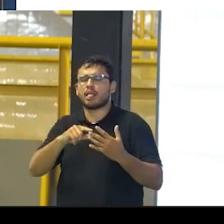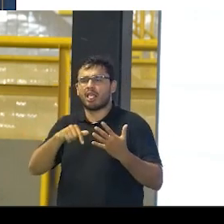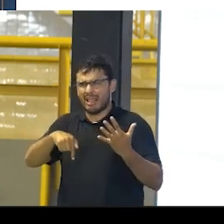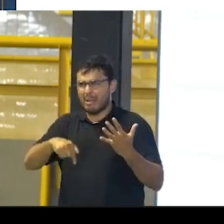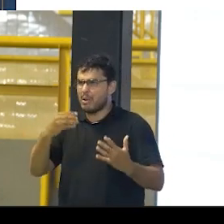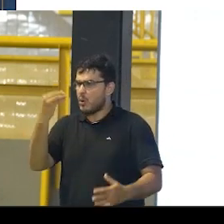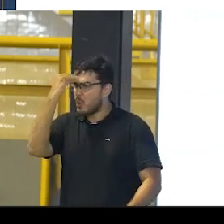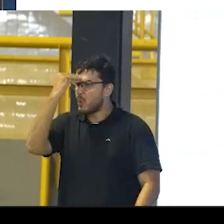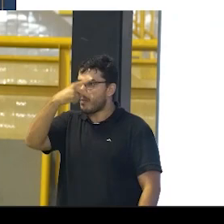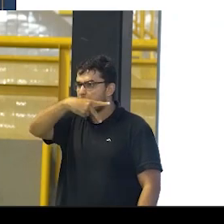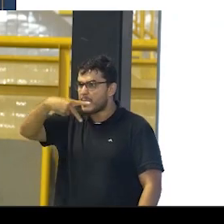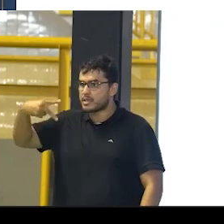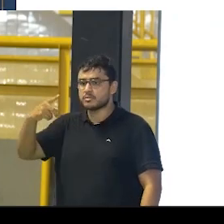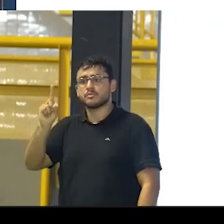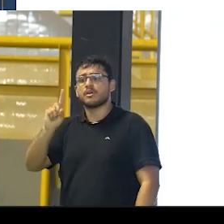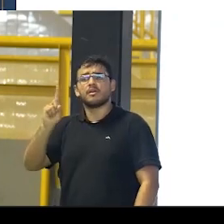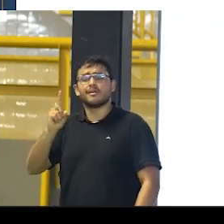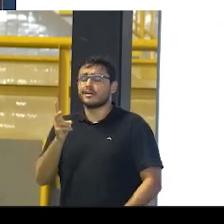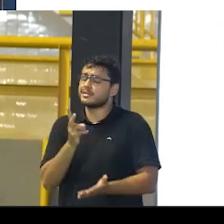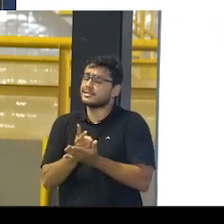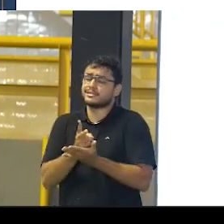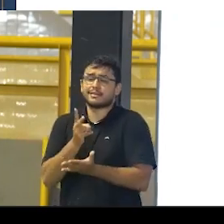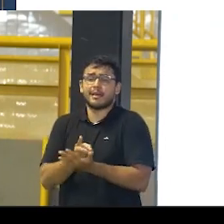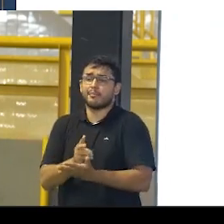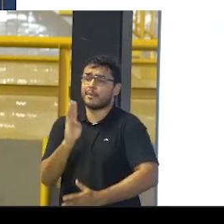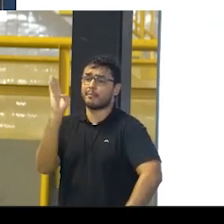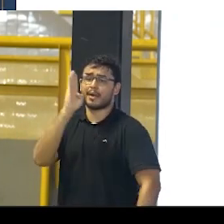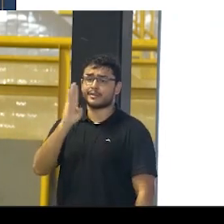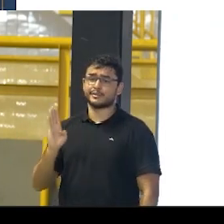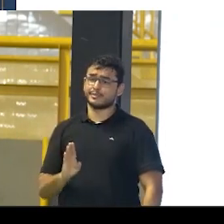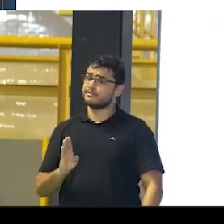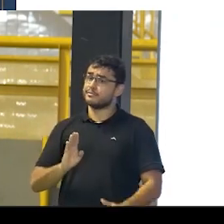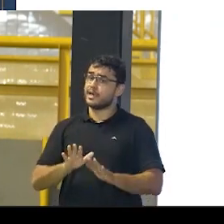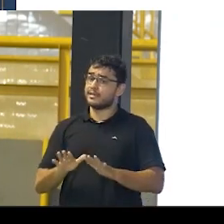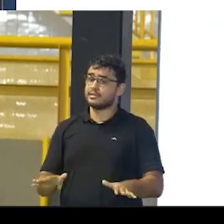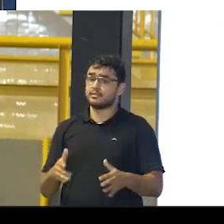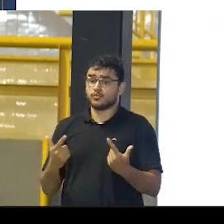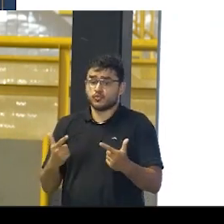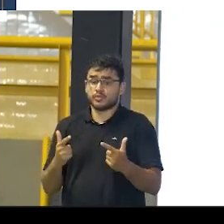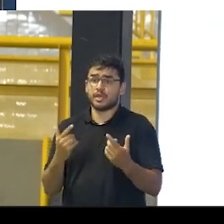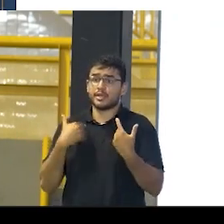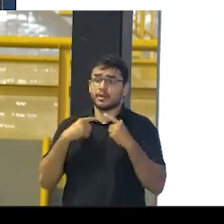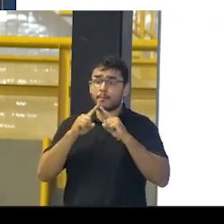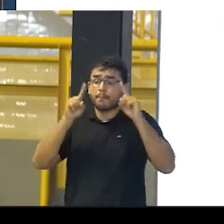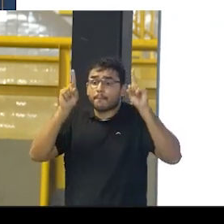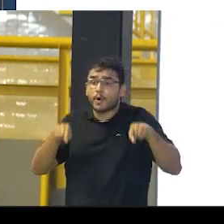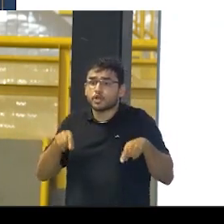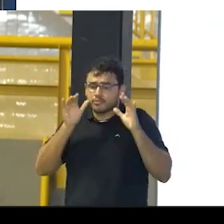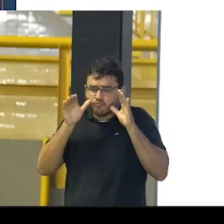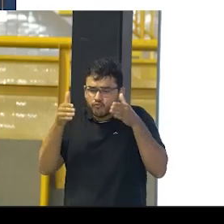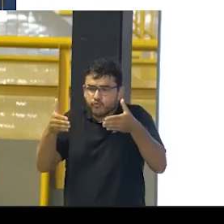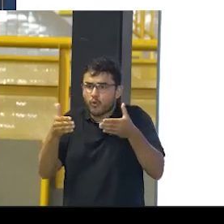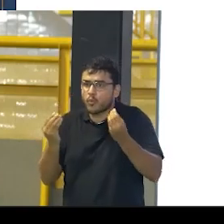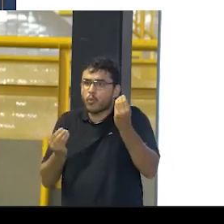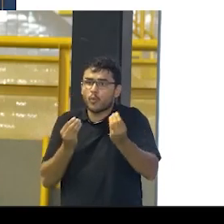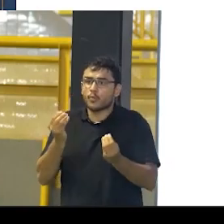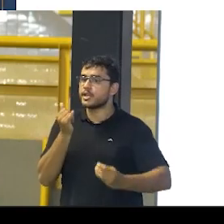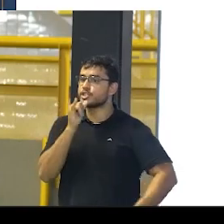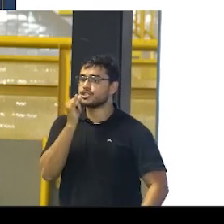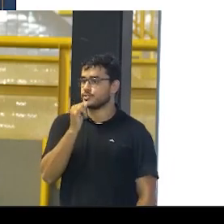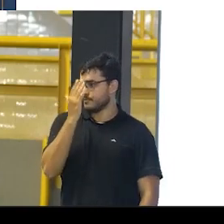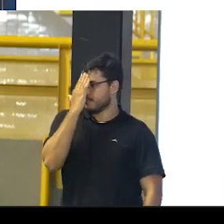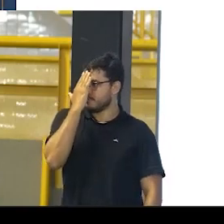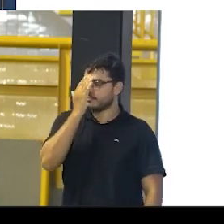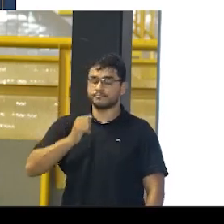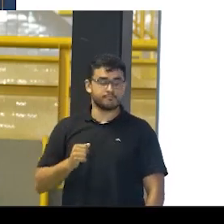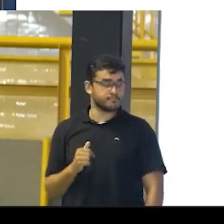Não. Isso é um problema que é uma consequência da falta de planejamento energético. Certo? Nós pagamos aqui pela tarifa de